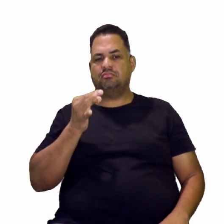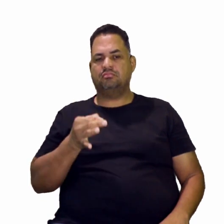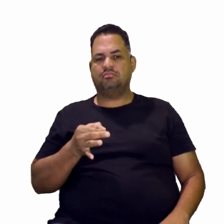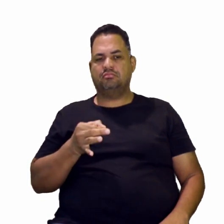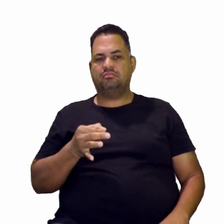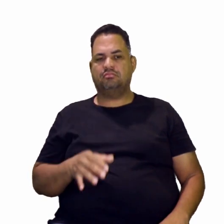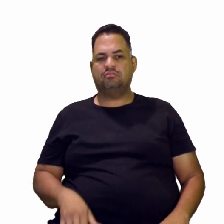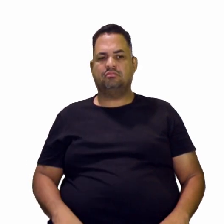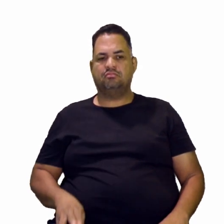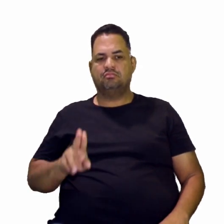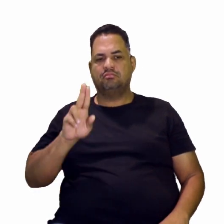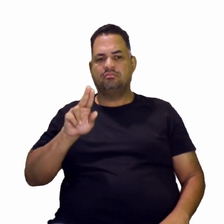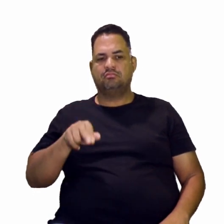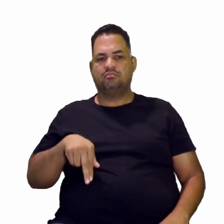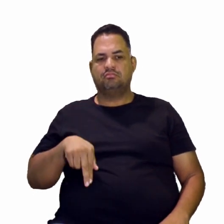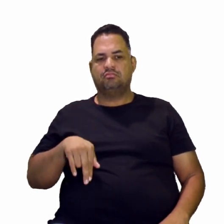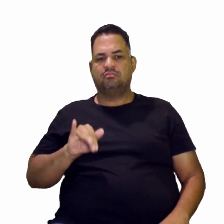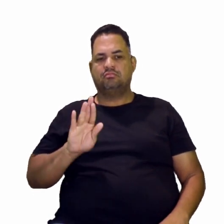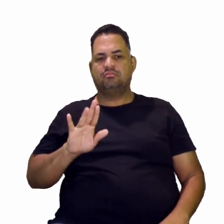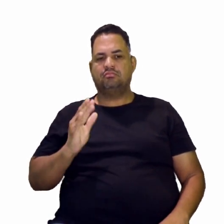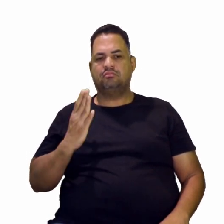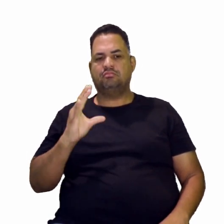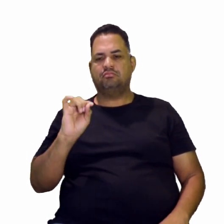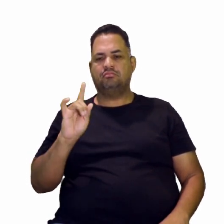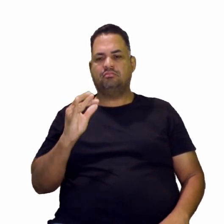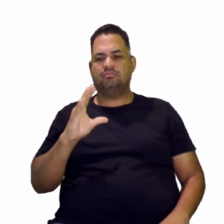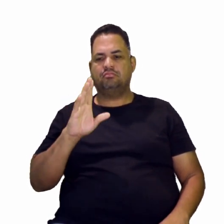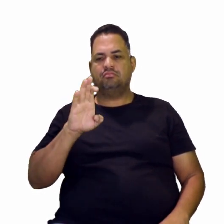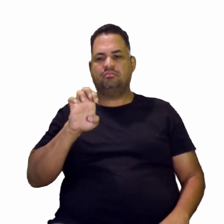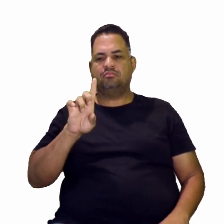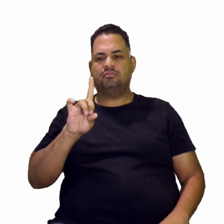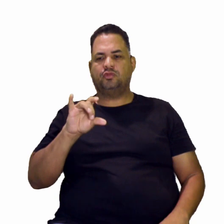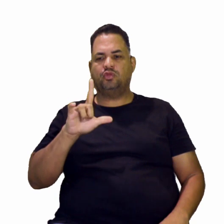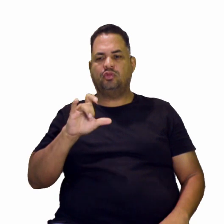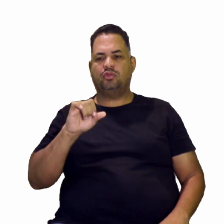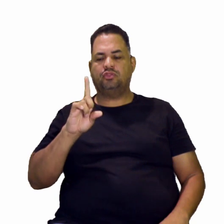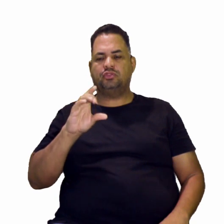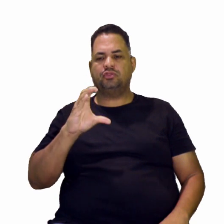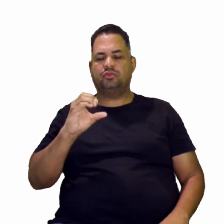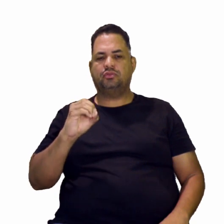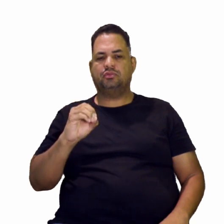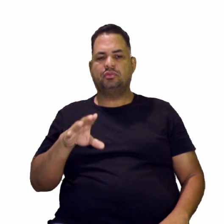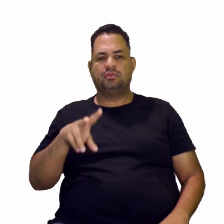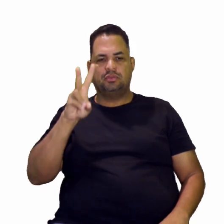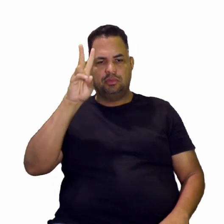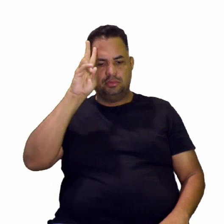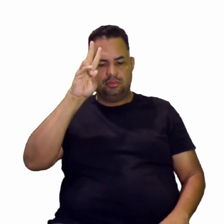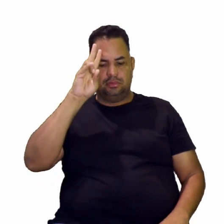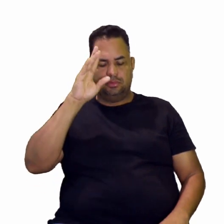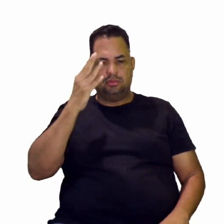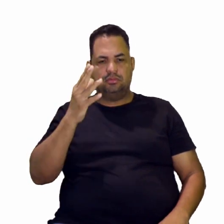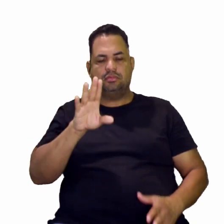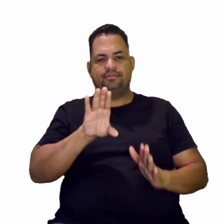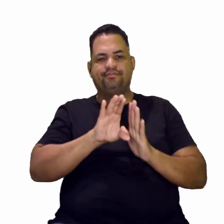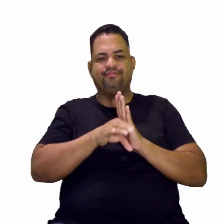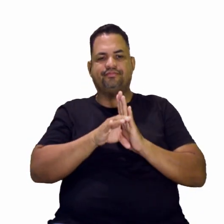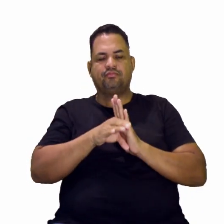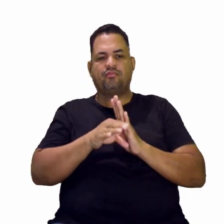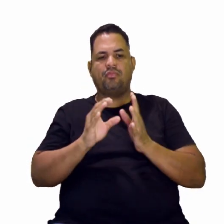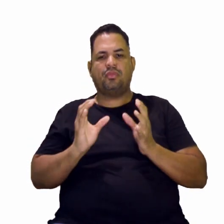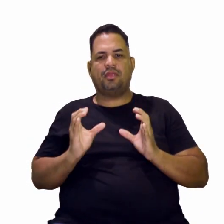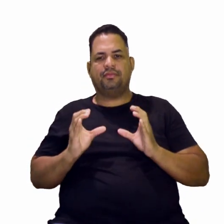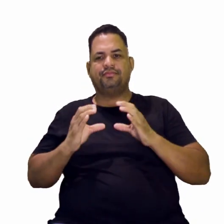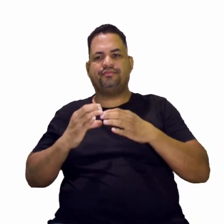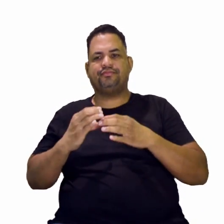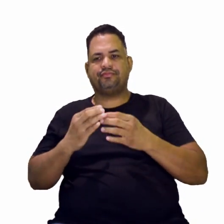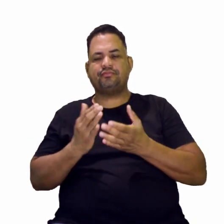aqui é nicho ecológico. Lembra daquele conceito paralelo que eu dei para vocês? Um